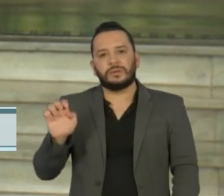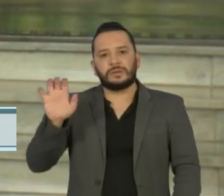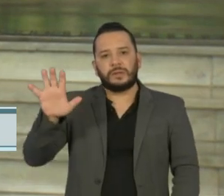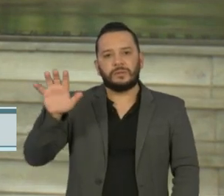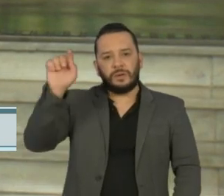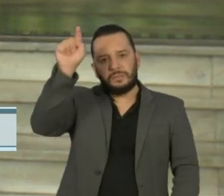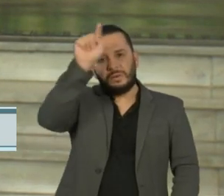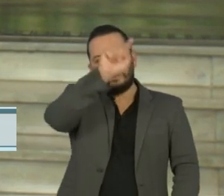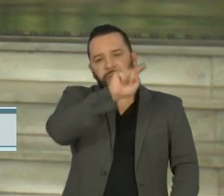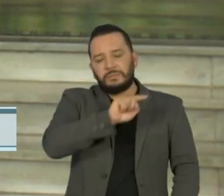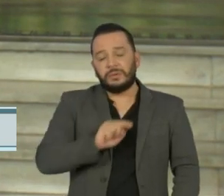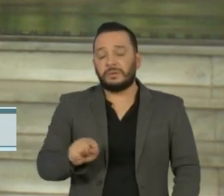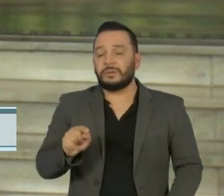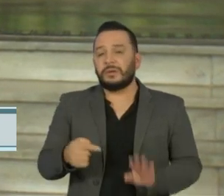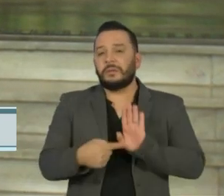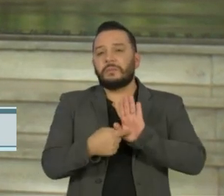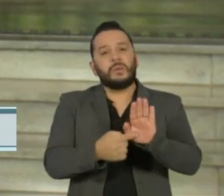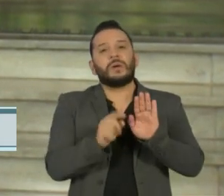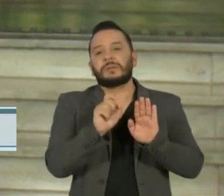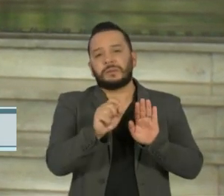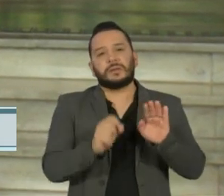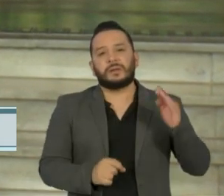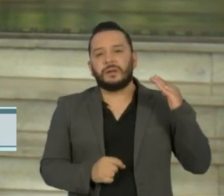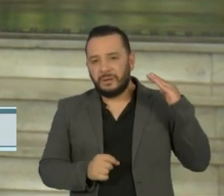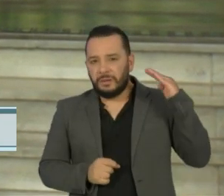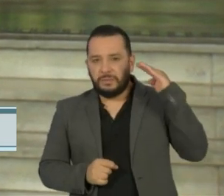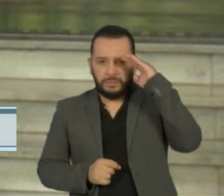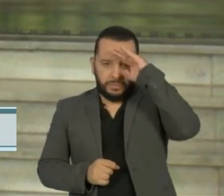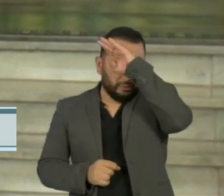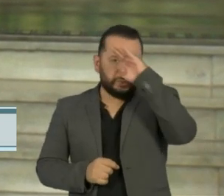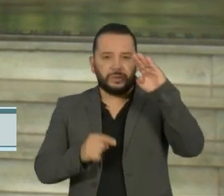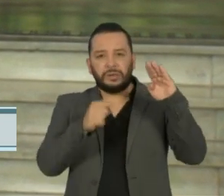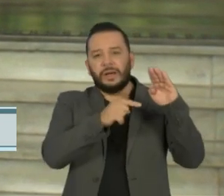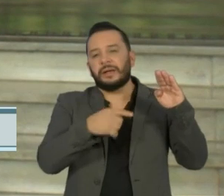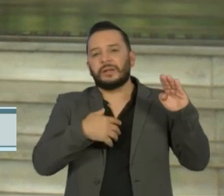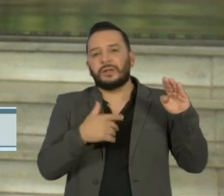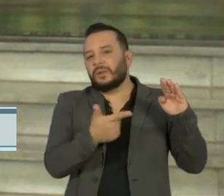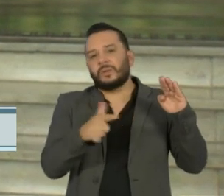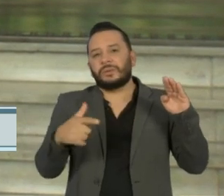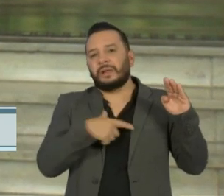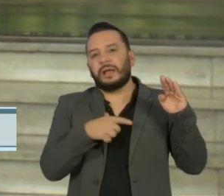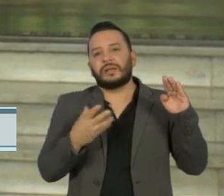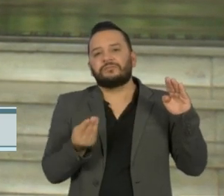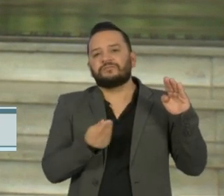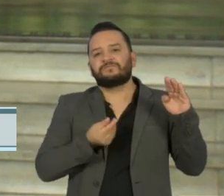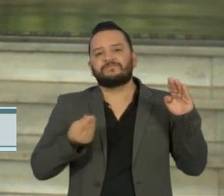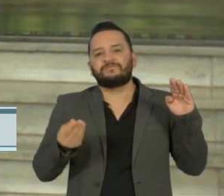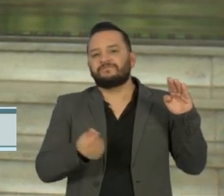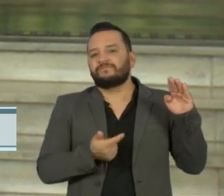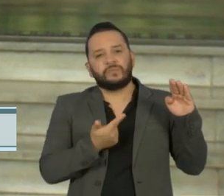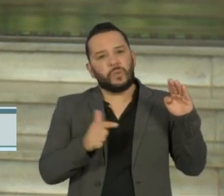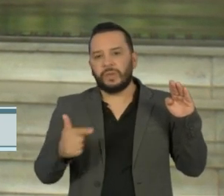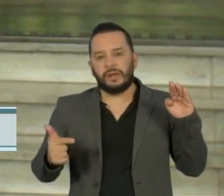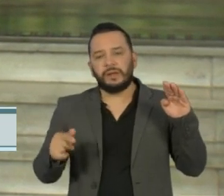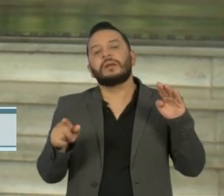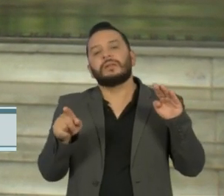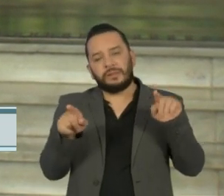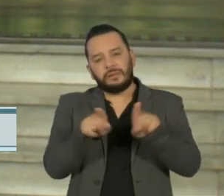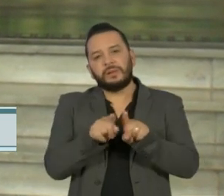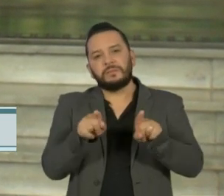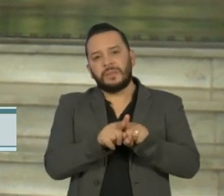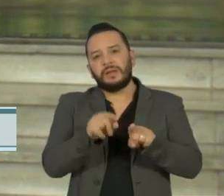O gesto demonstra mais uma vez a insensibilidade, a intolerância e a